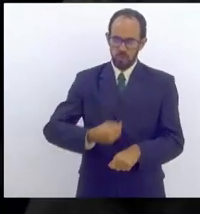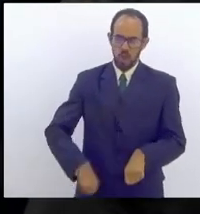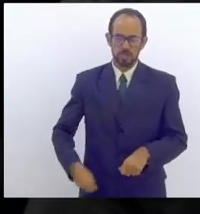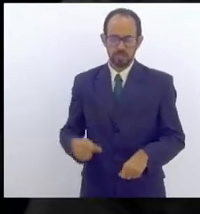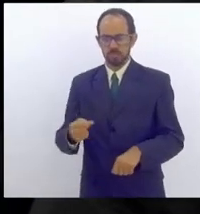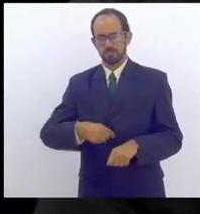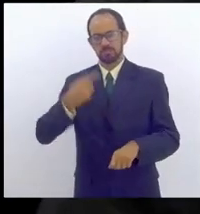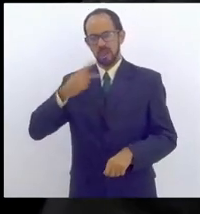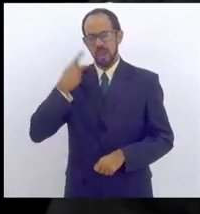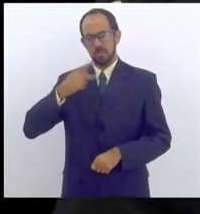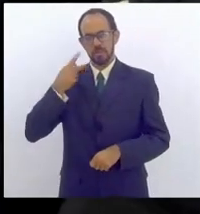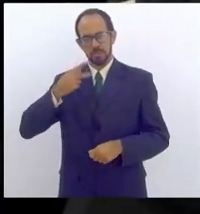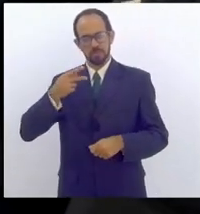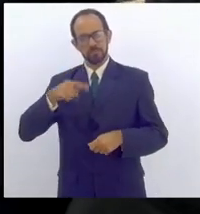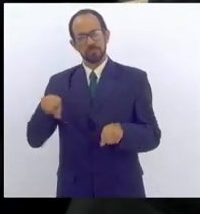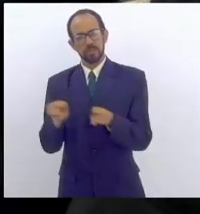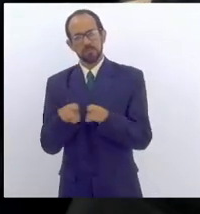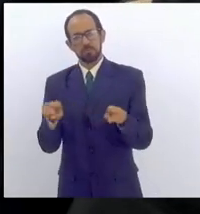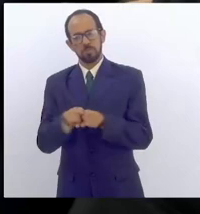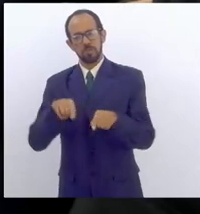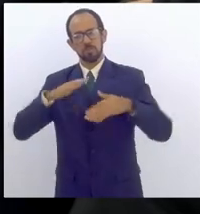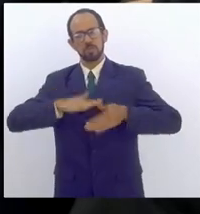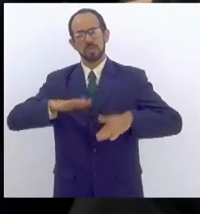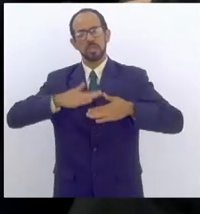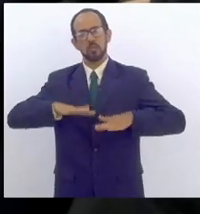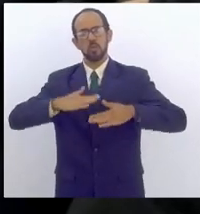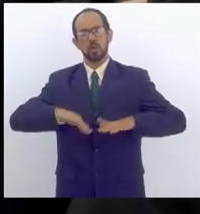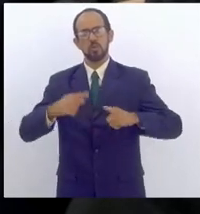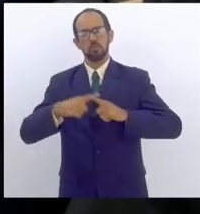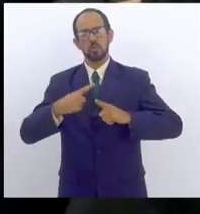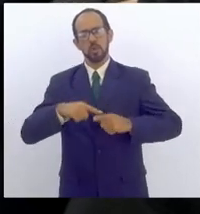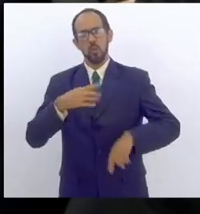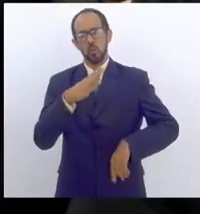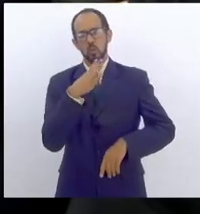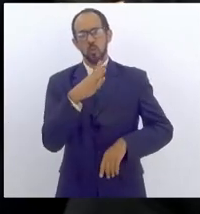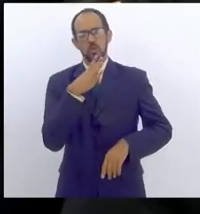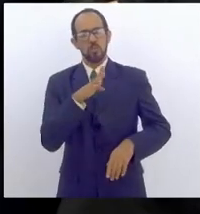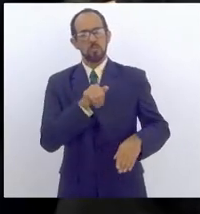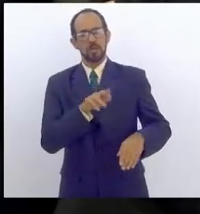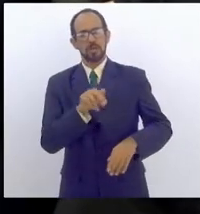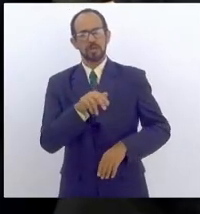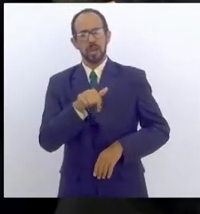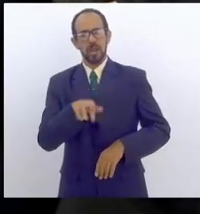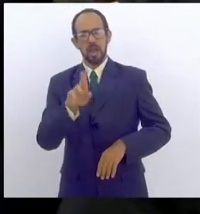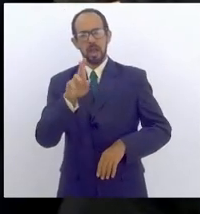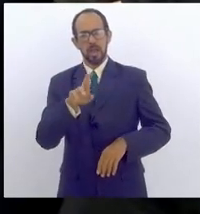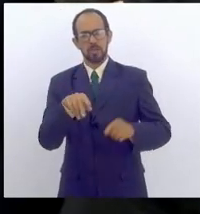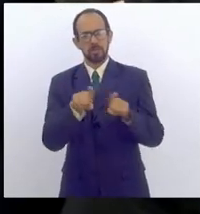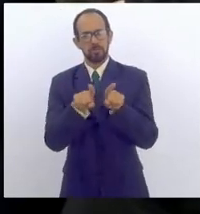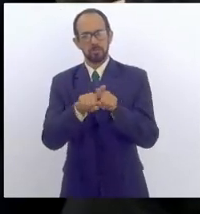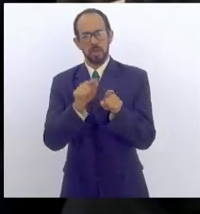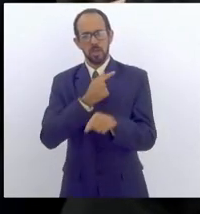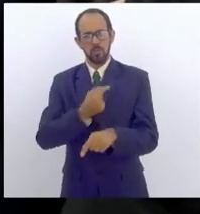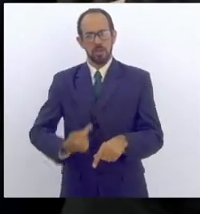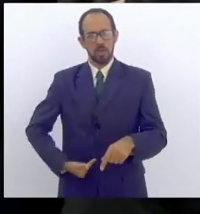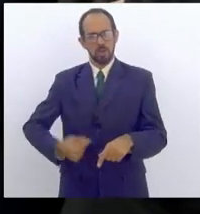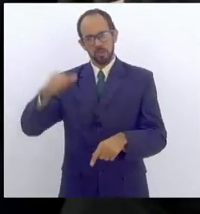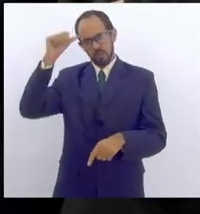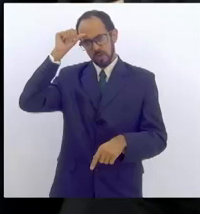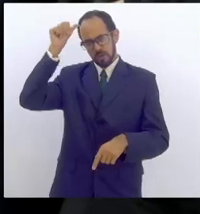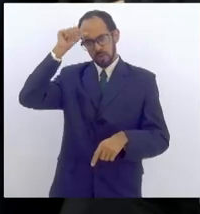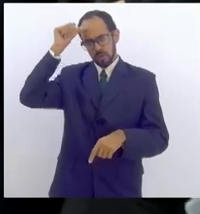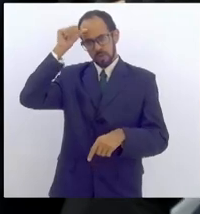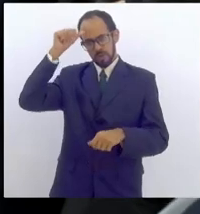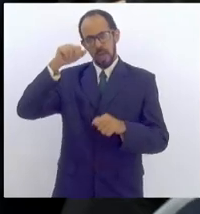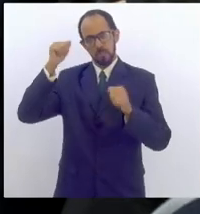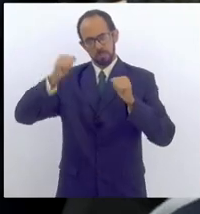vamos ficar tranquilos também, porque eu conheço o Bacelar e o governador Cláudio Castro vai poder voltar a dormir,